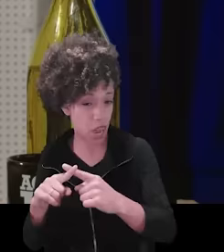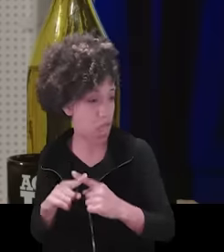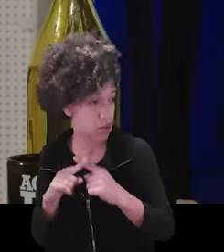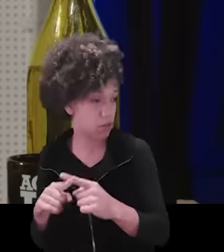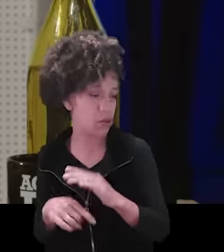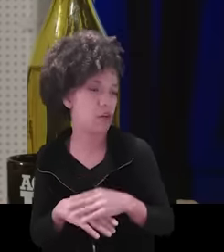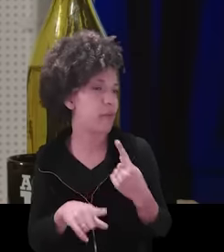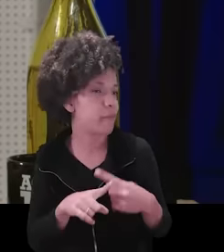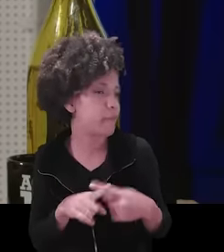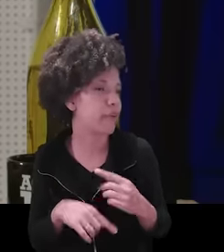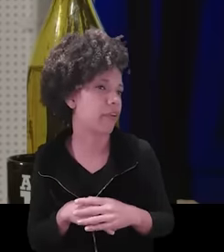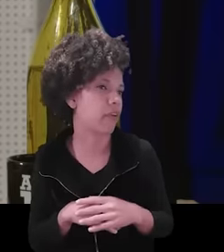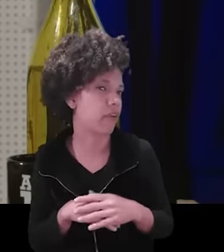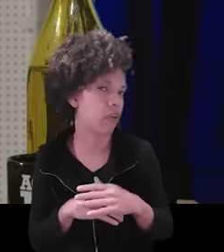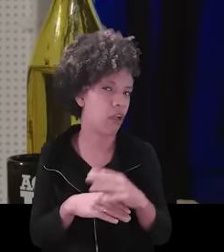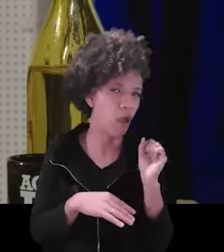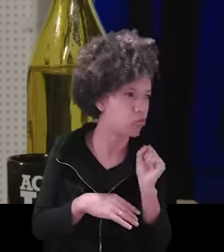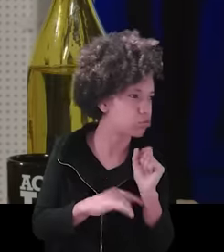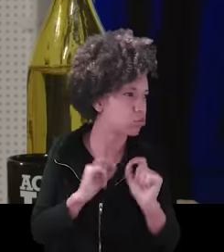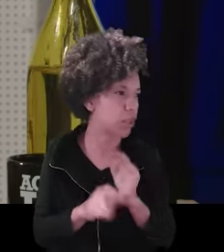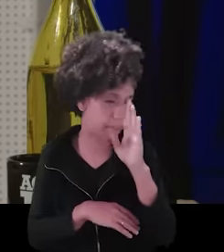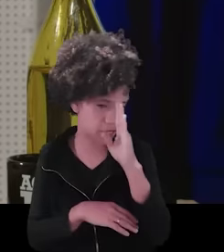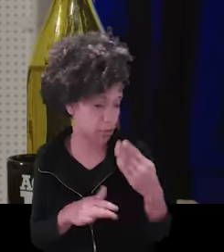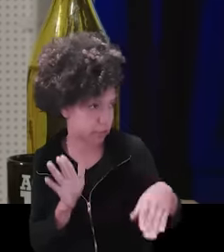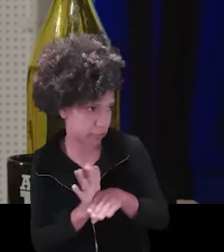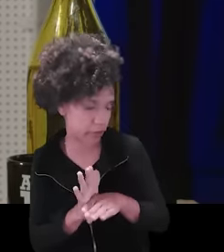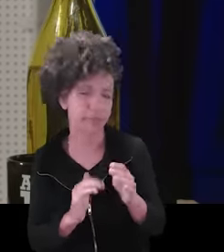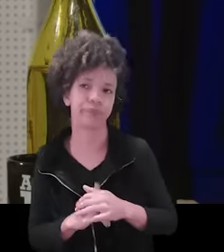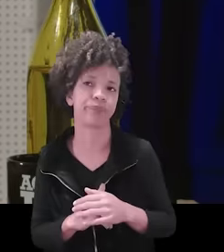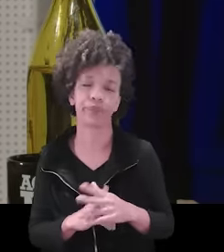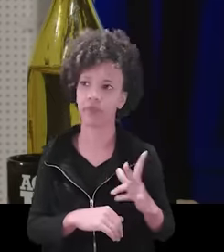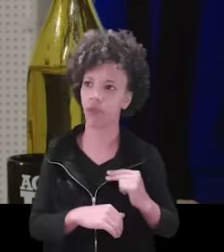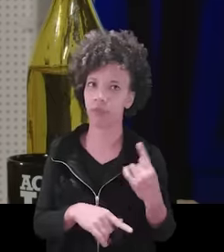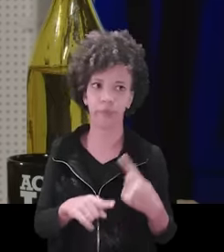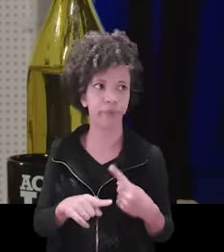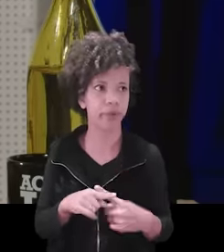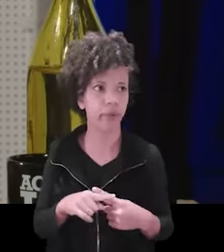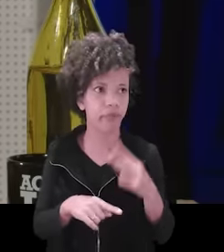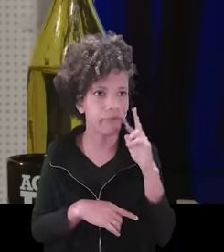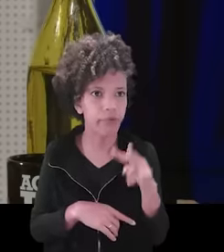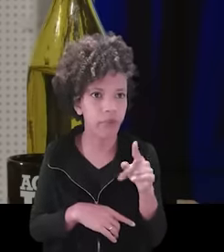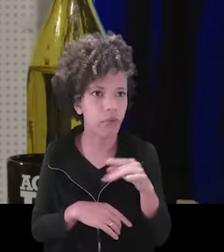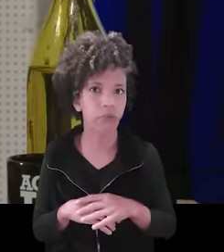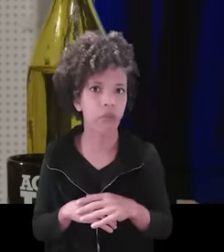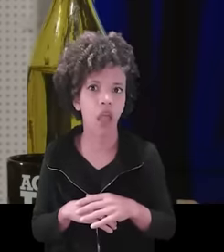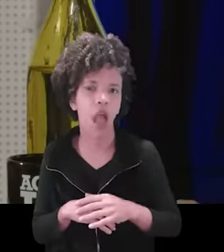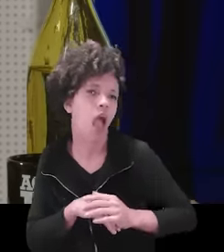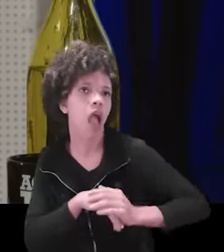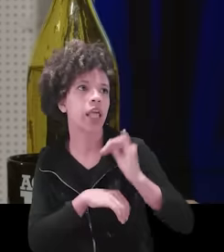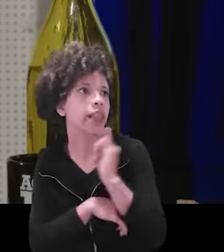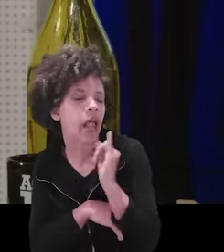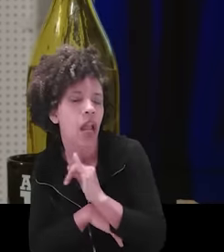porque o Senhor eu escuto muito assim o pessoal falar Principalmente quando acaba de chegar assim né nossa porque você viu o que que aquele